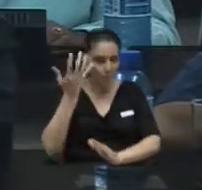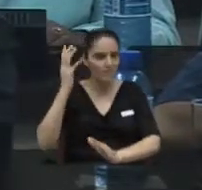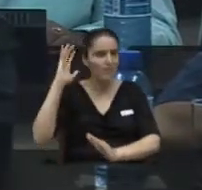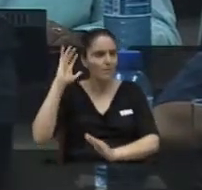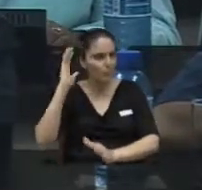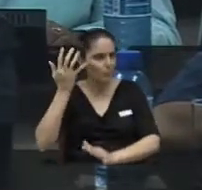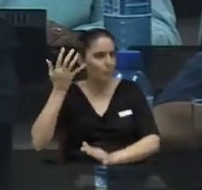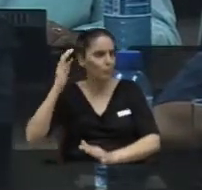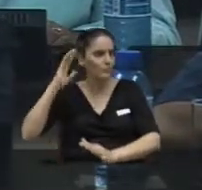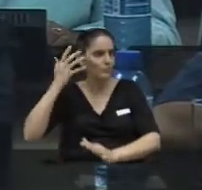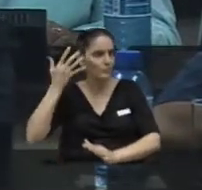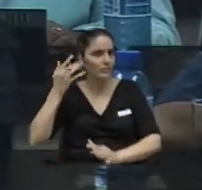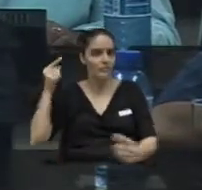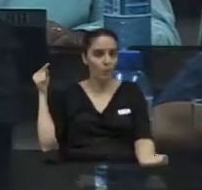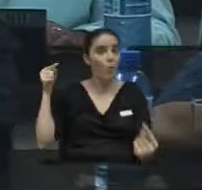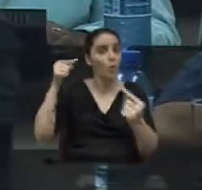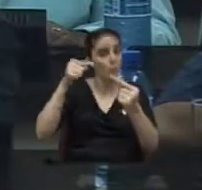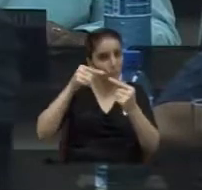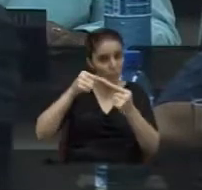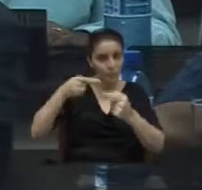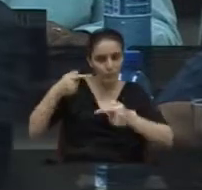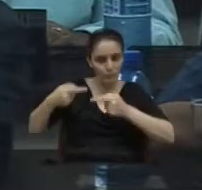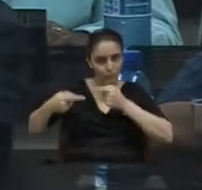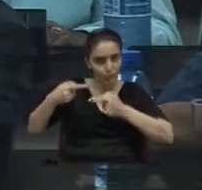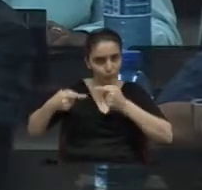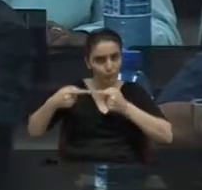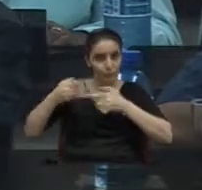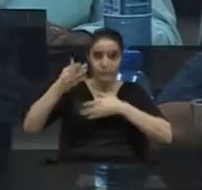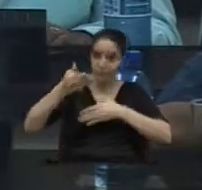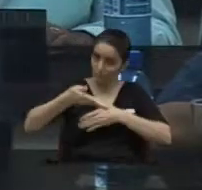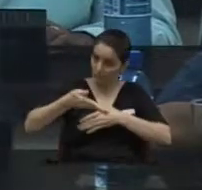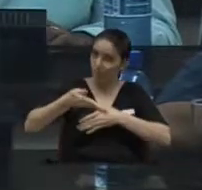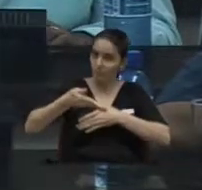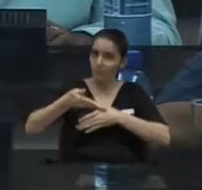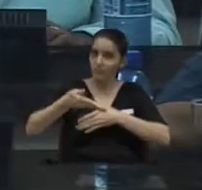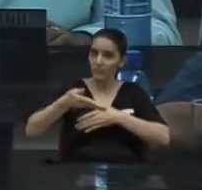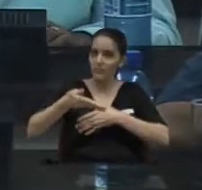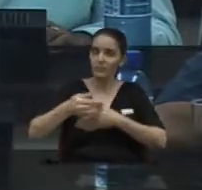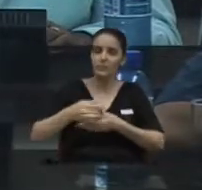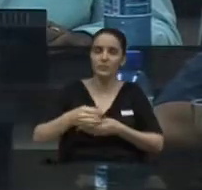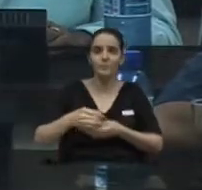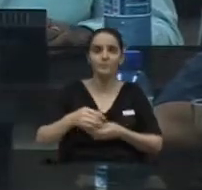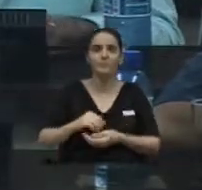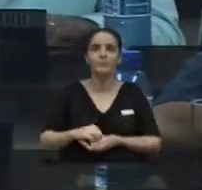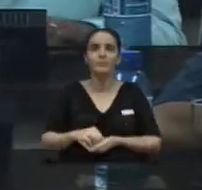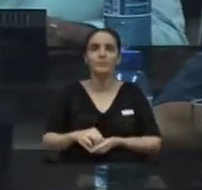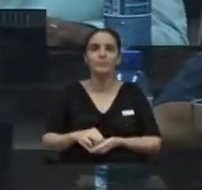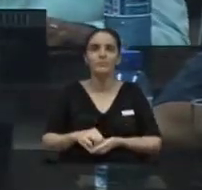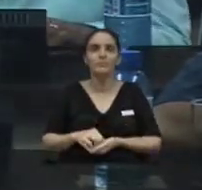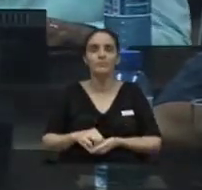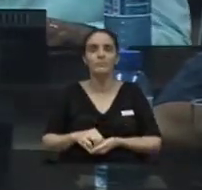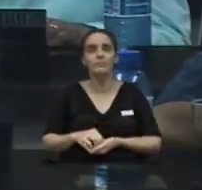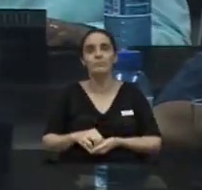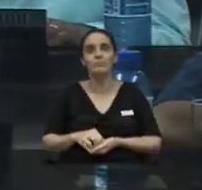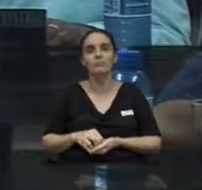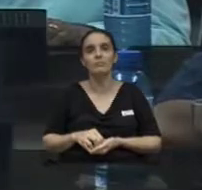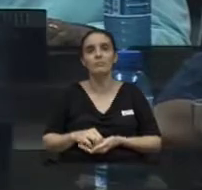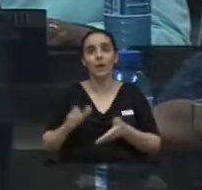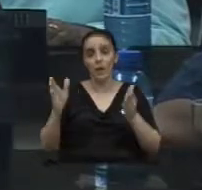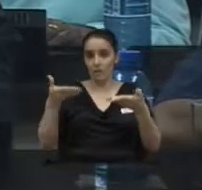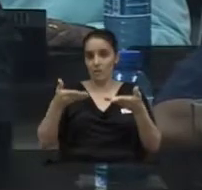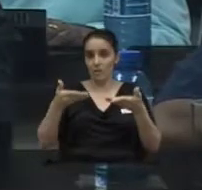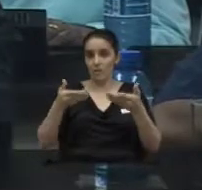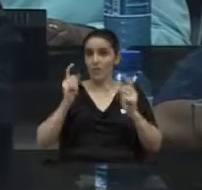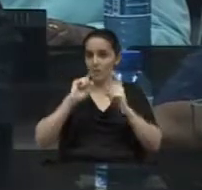da discussão é justamente essa, bem como a discussão que estamos tendo agora na